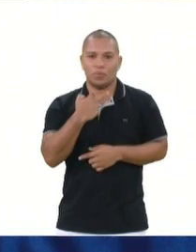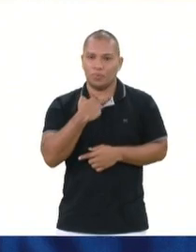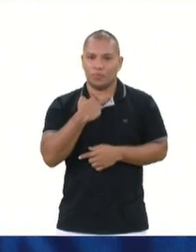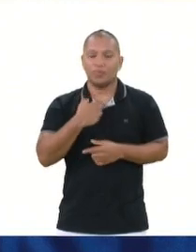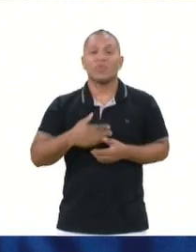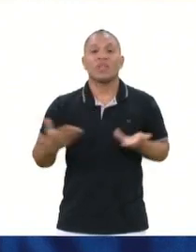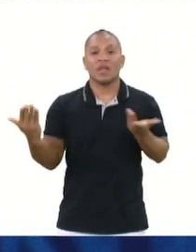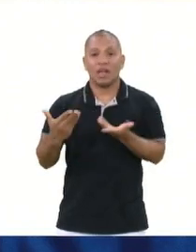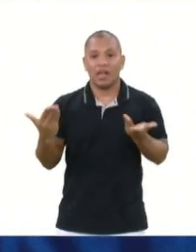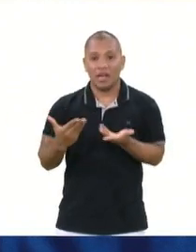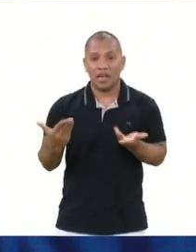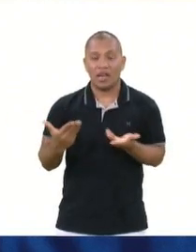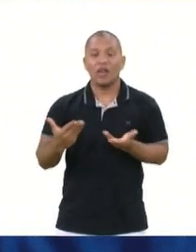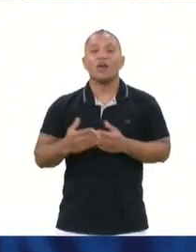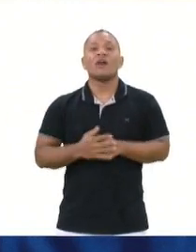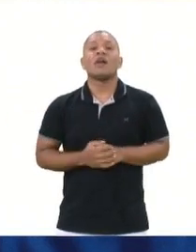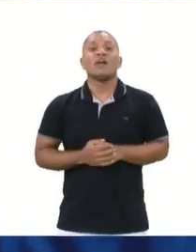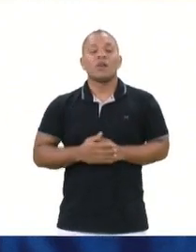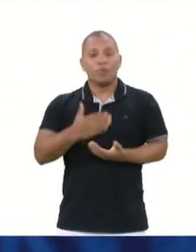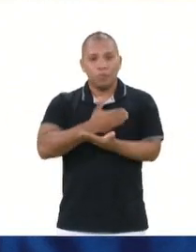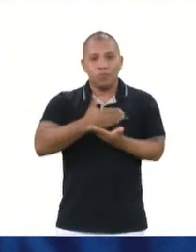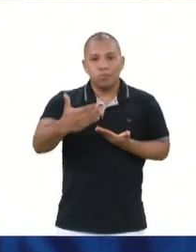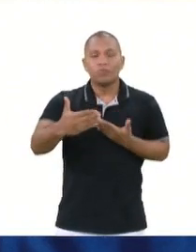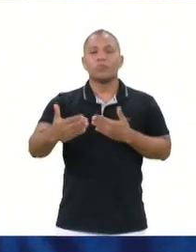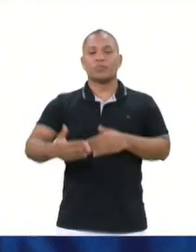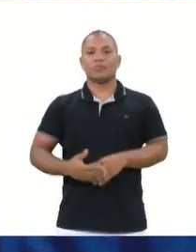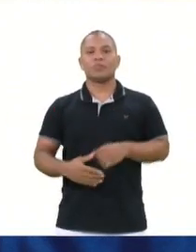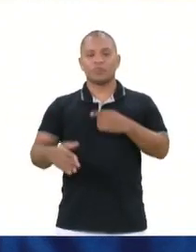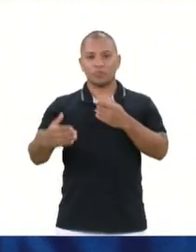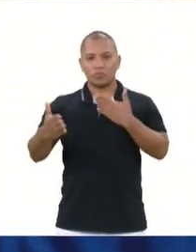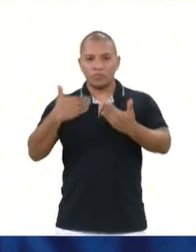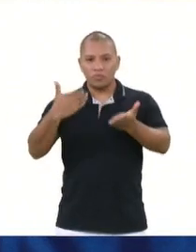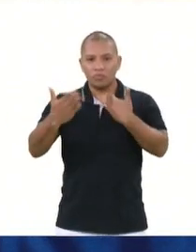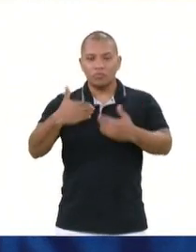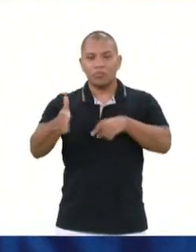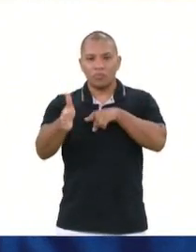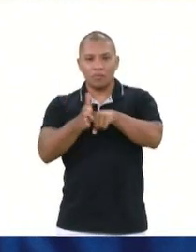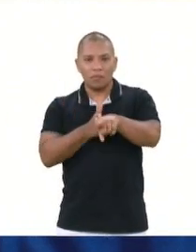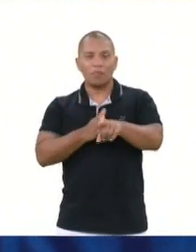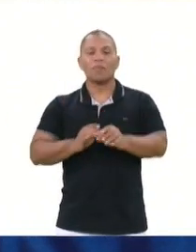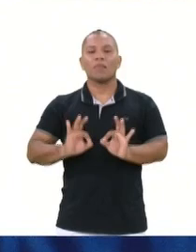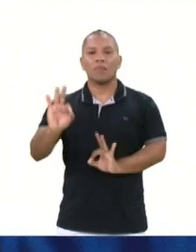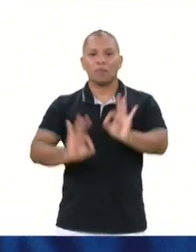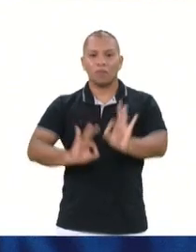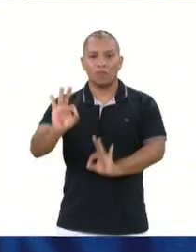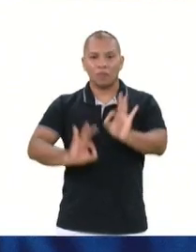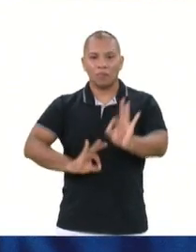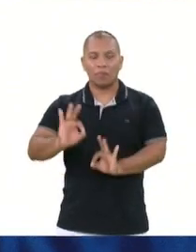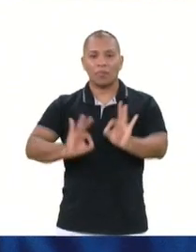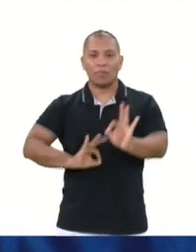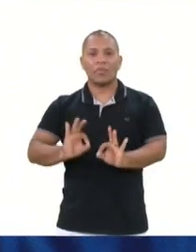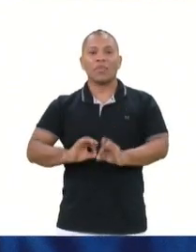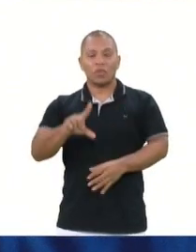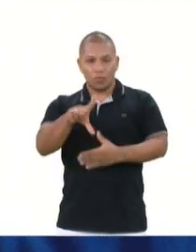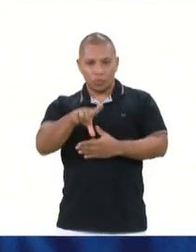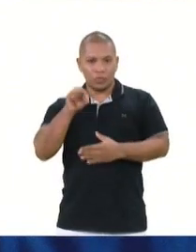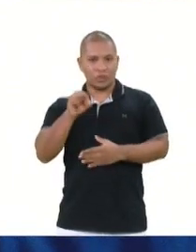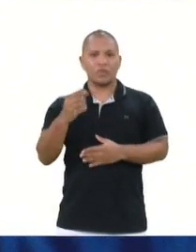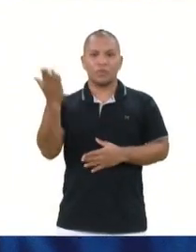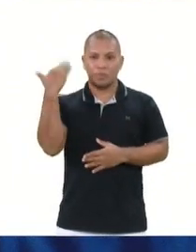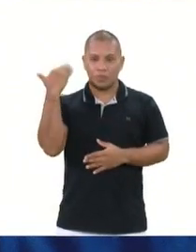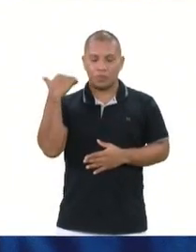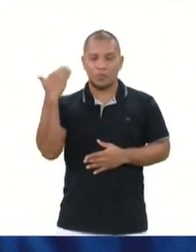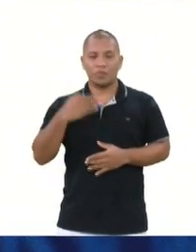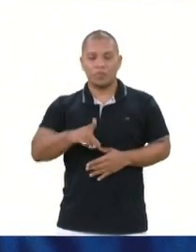A ordem de quem inicia as perguntas foi definida através de sorteio realizado no último dia 16, durante a